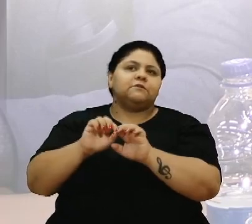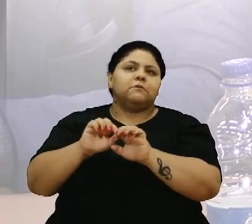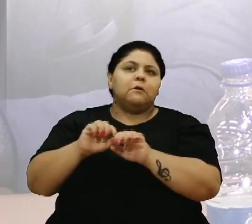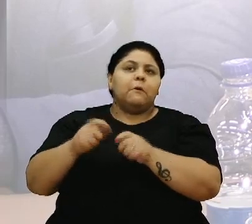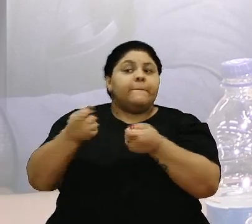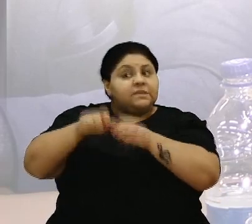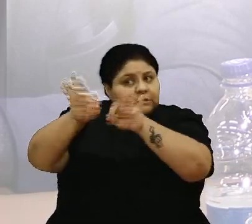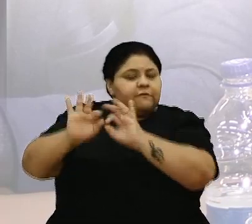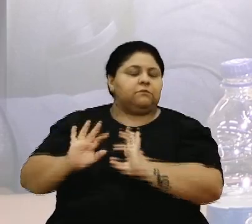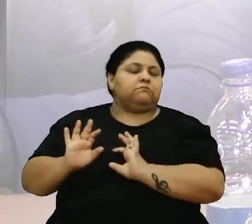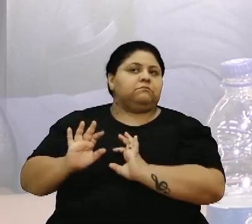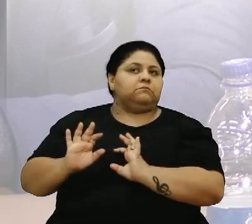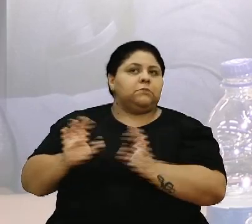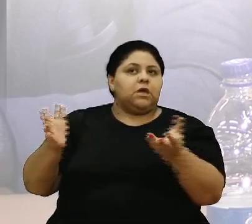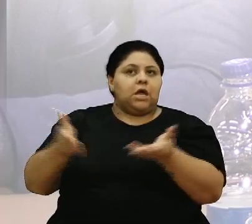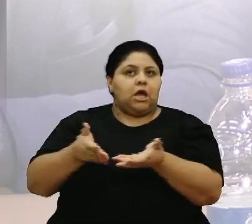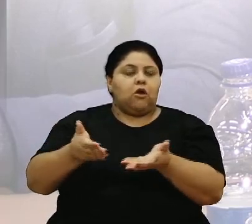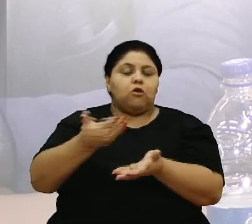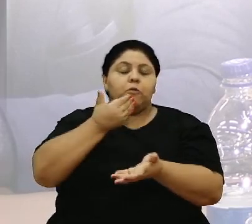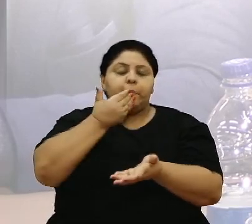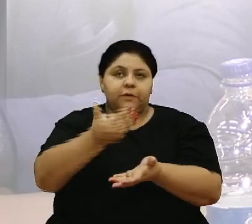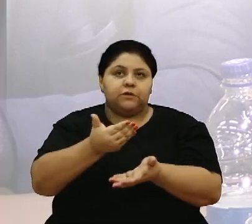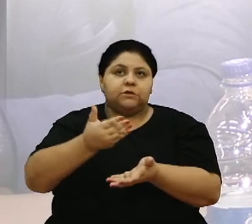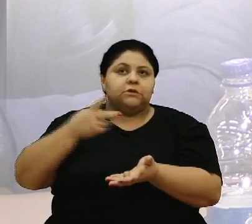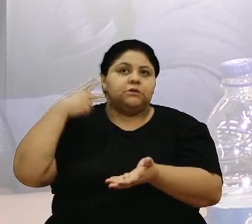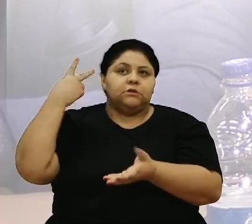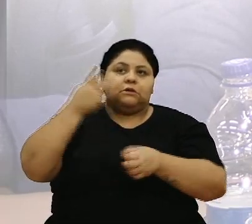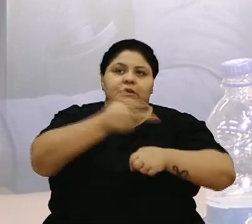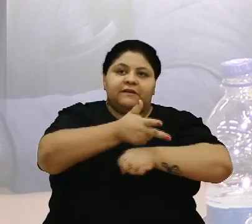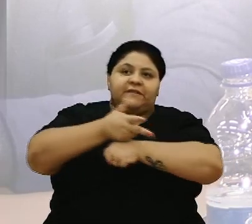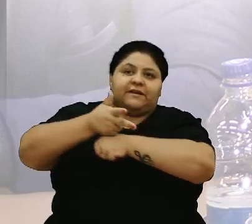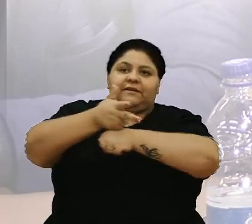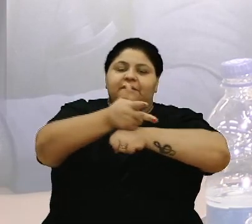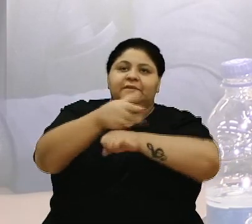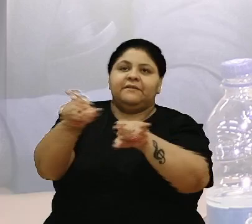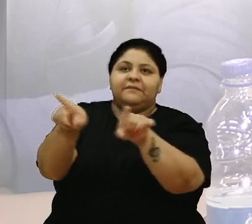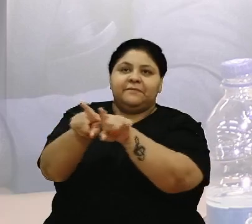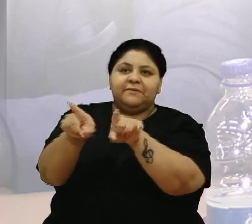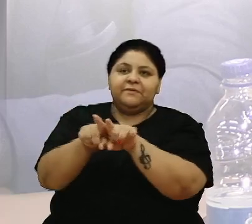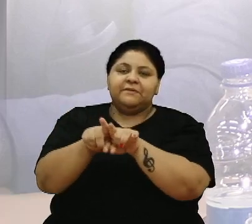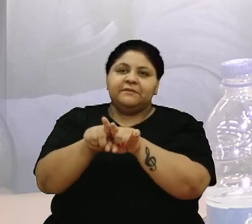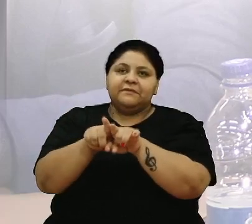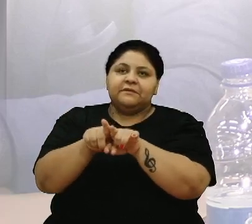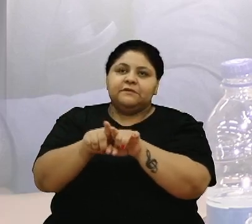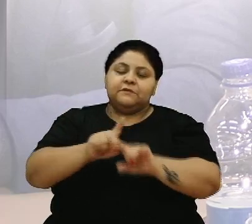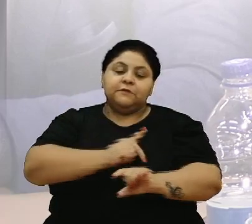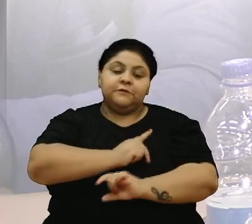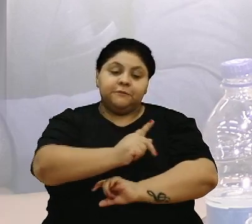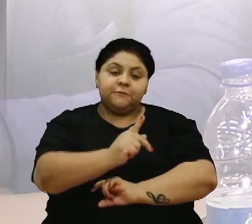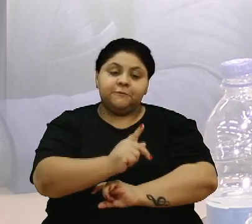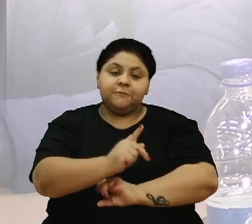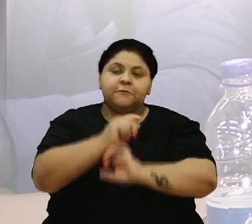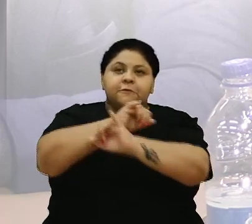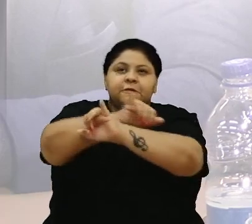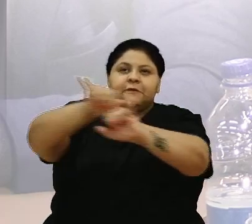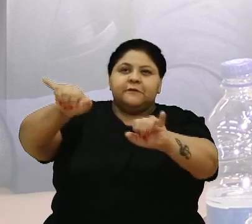o que eu faço um apelo, o senhor que gravou uns vídeos, o senhor, mais outros colegas, com a secretária, o presidente anunciou